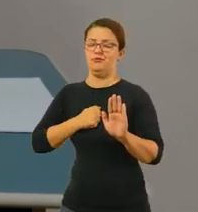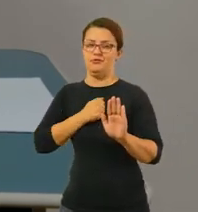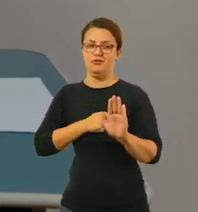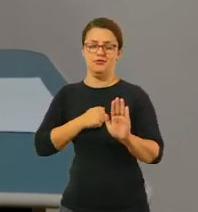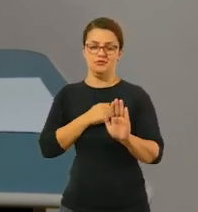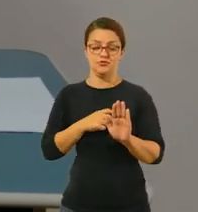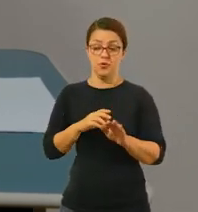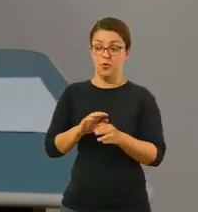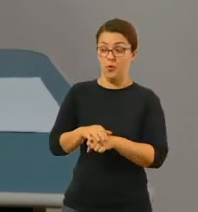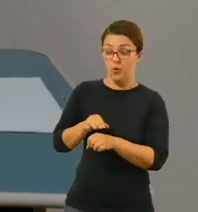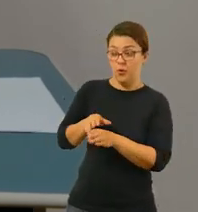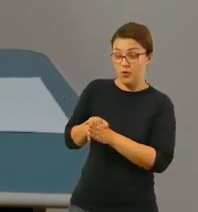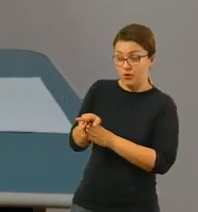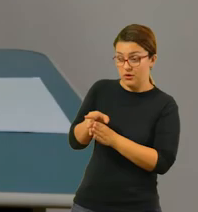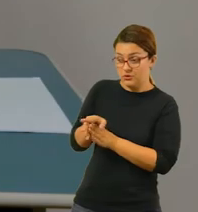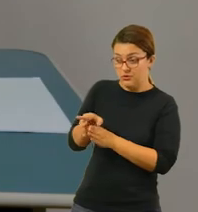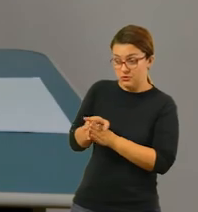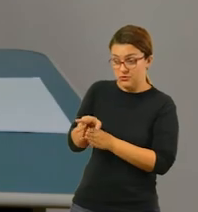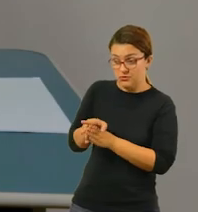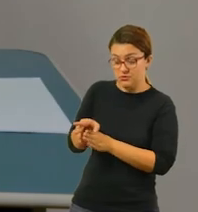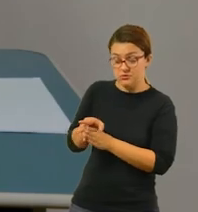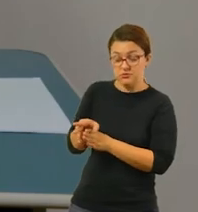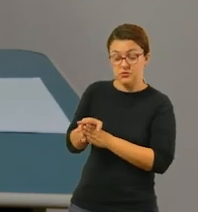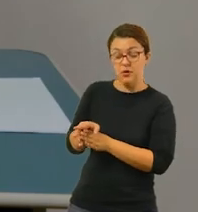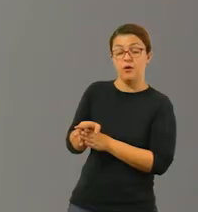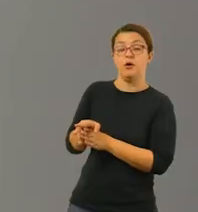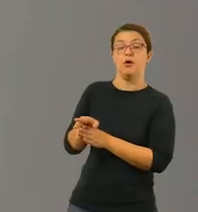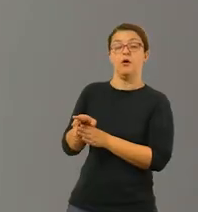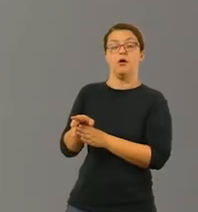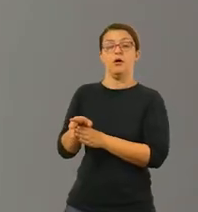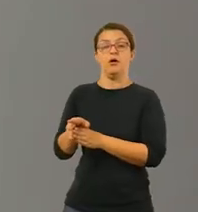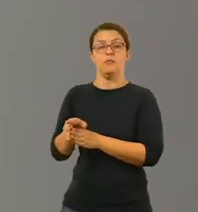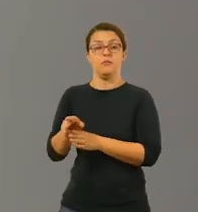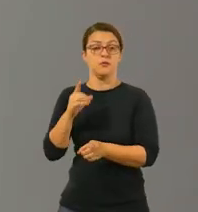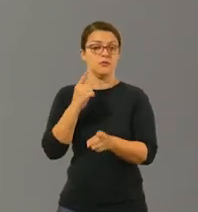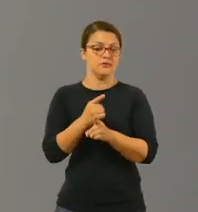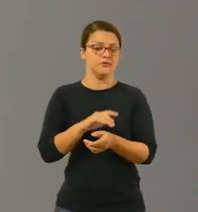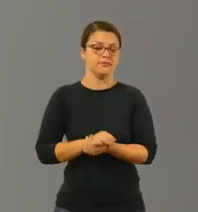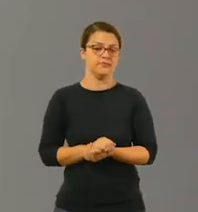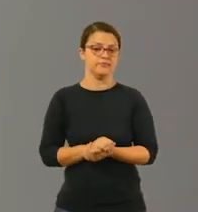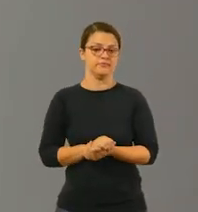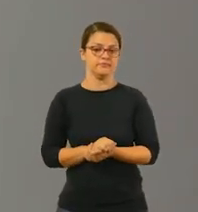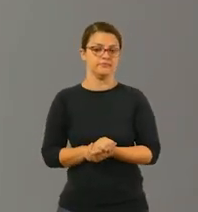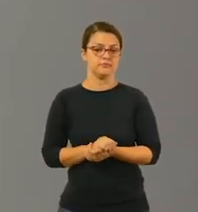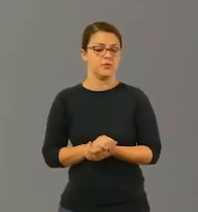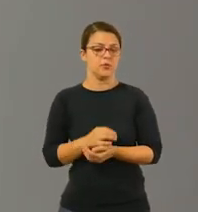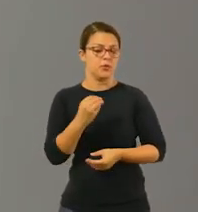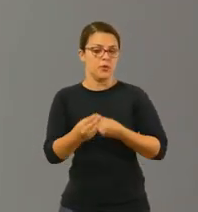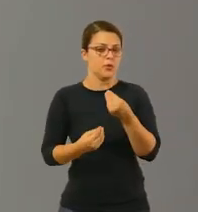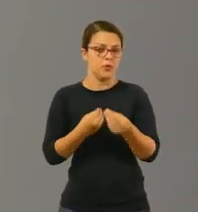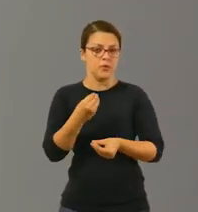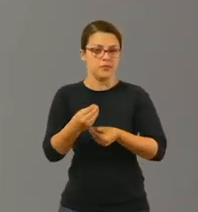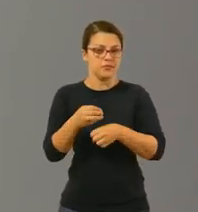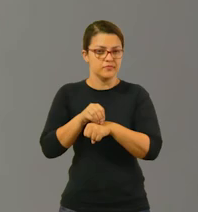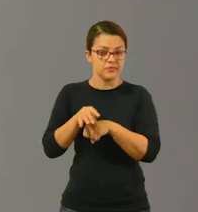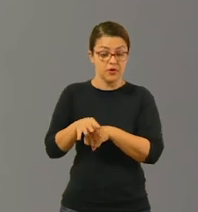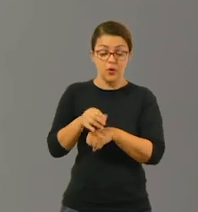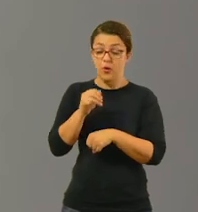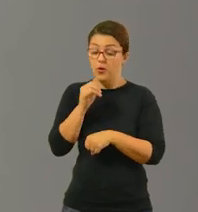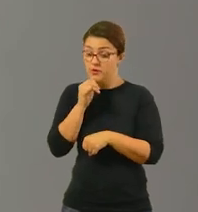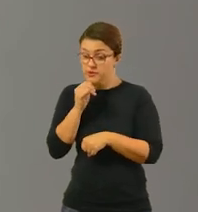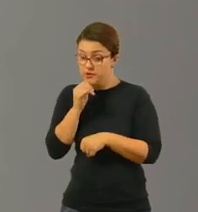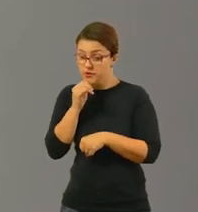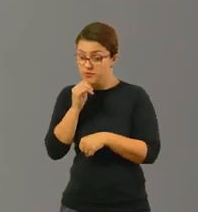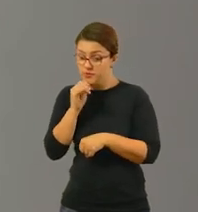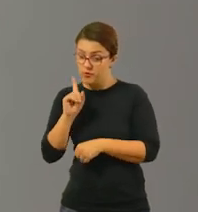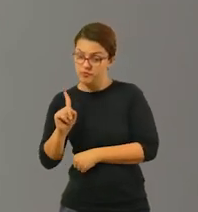sente saudade. Distribua algumas pistas. Peça que a criança siga as pistas de acordo com as orientações dadas por